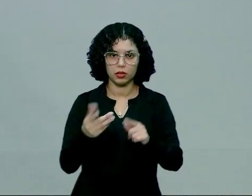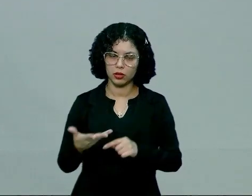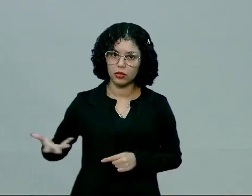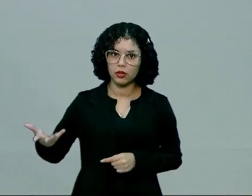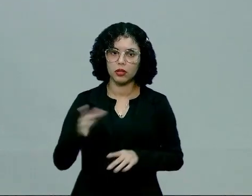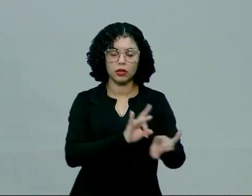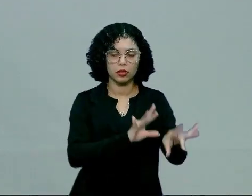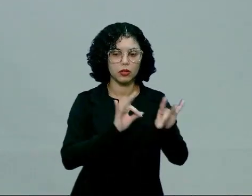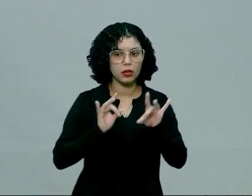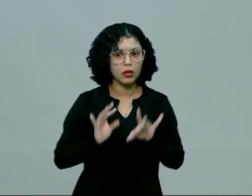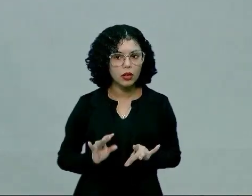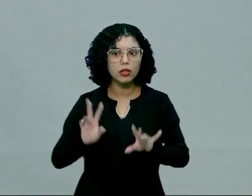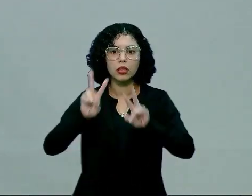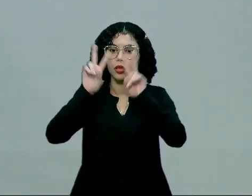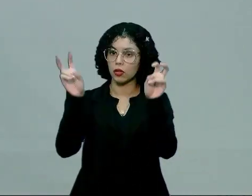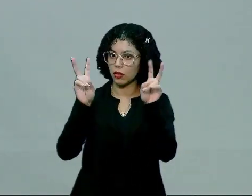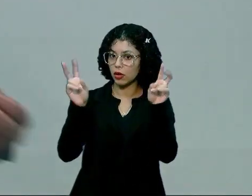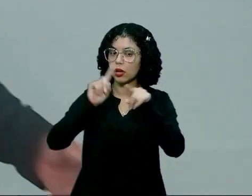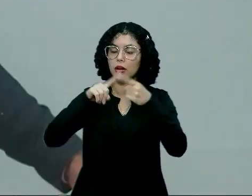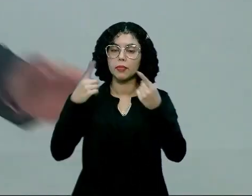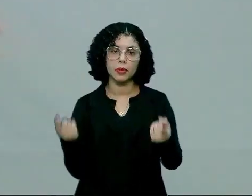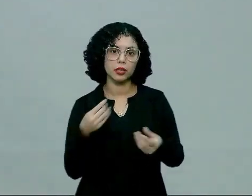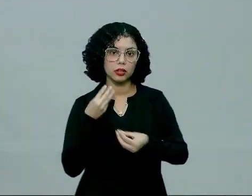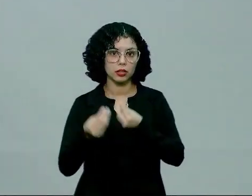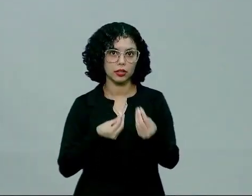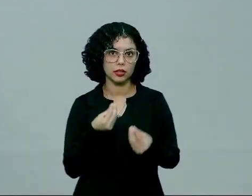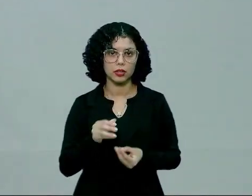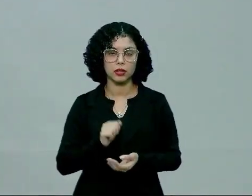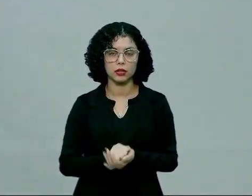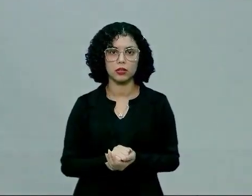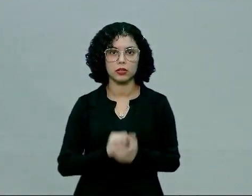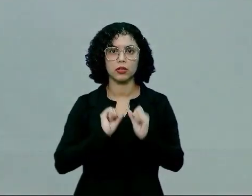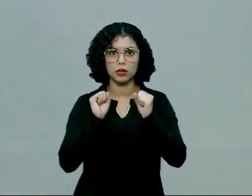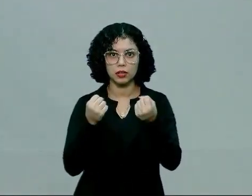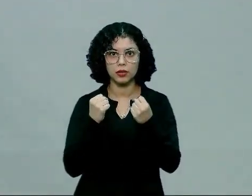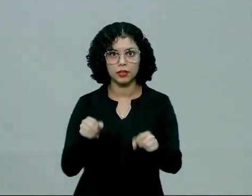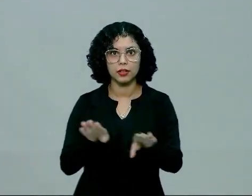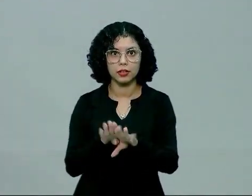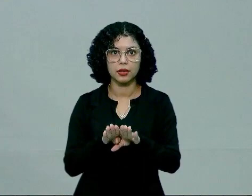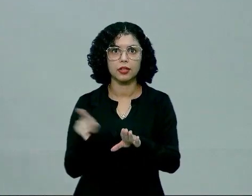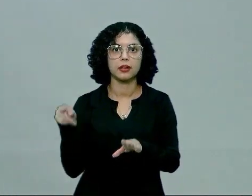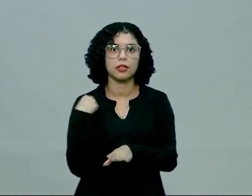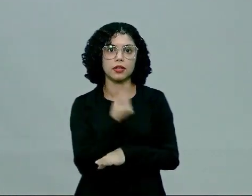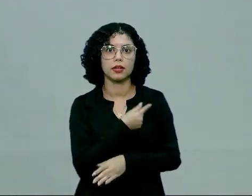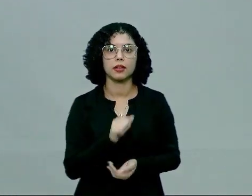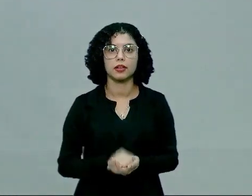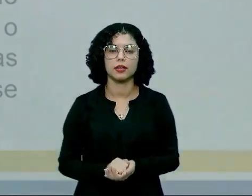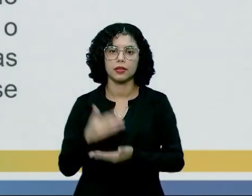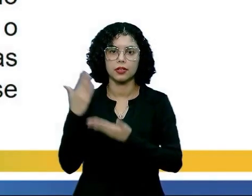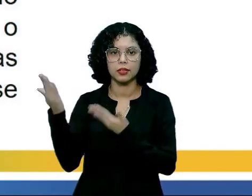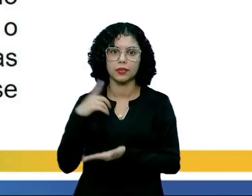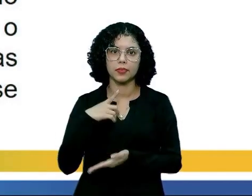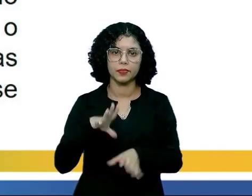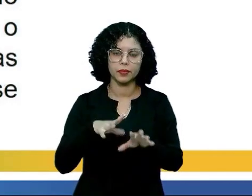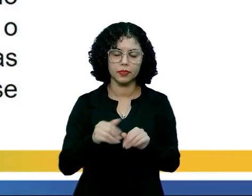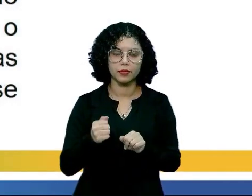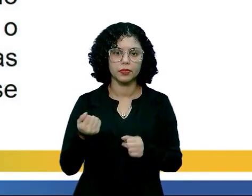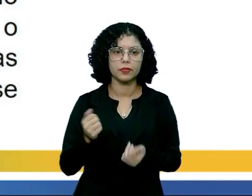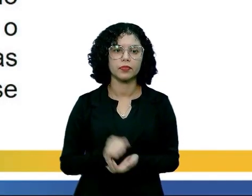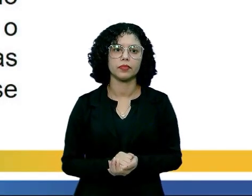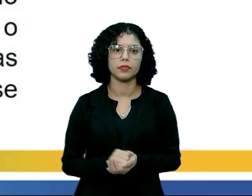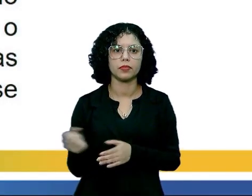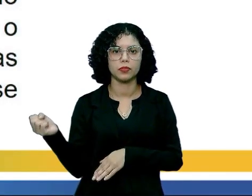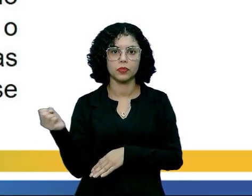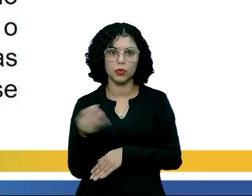base técnica a base teórica mas como aqui é educação física meu amor vamos de aquecimento porque a gente tem informações